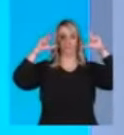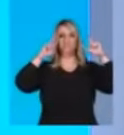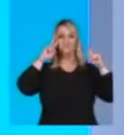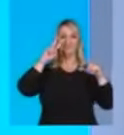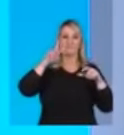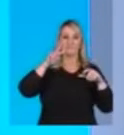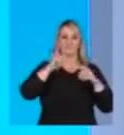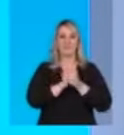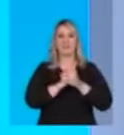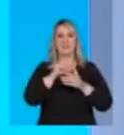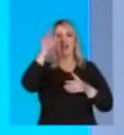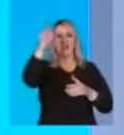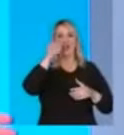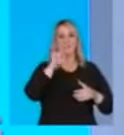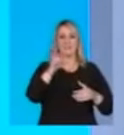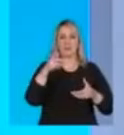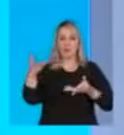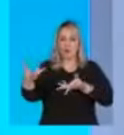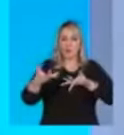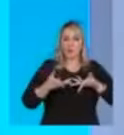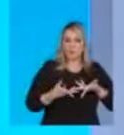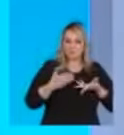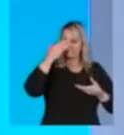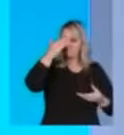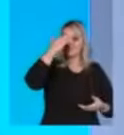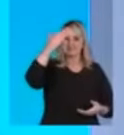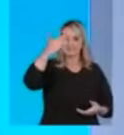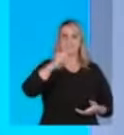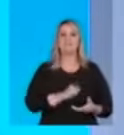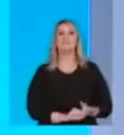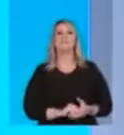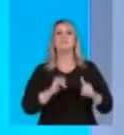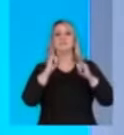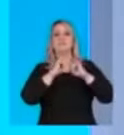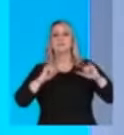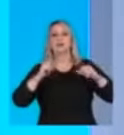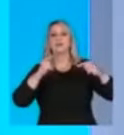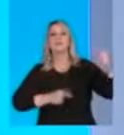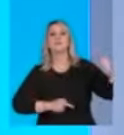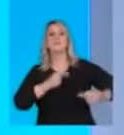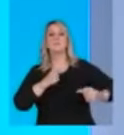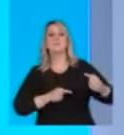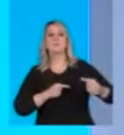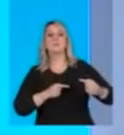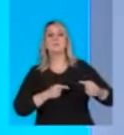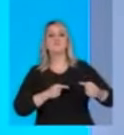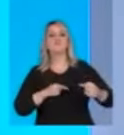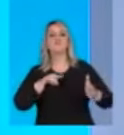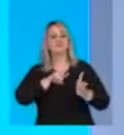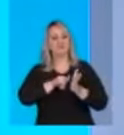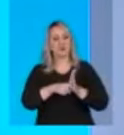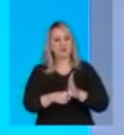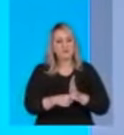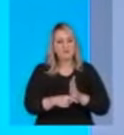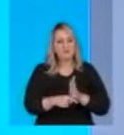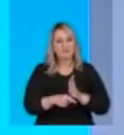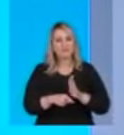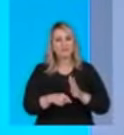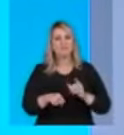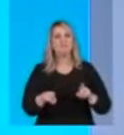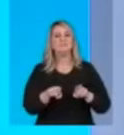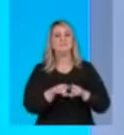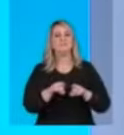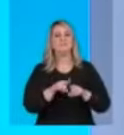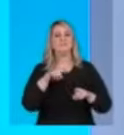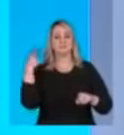a Rede TV pelo convite Muito obrigado dizer que esse foi um debate intenso de programa e eu quero